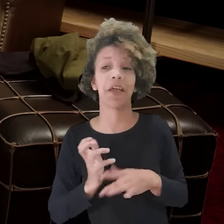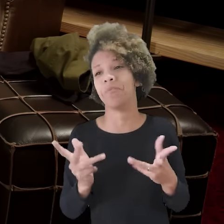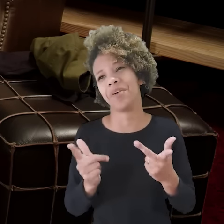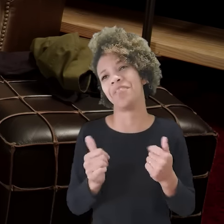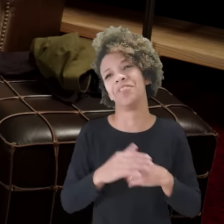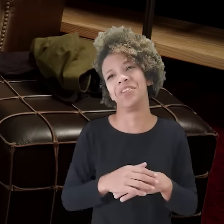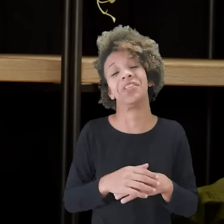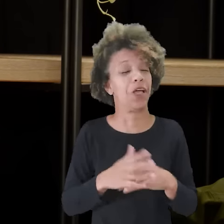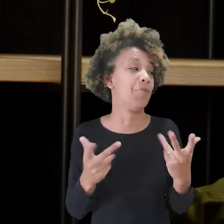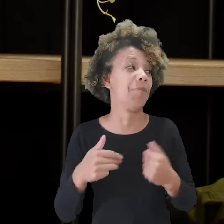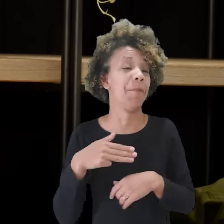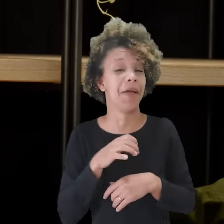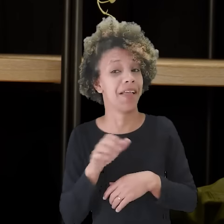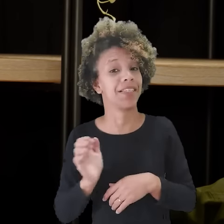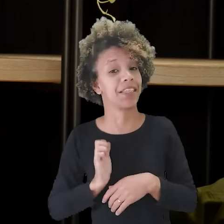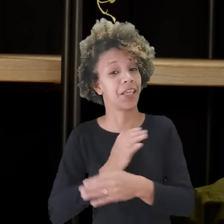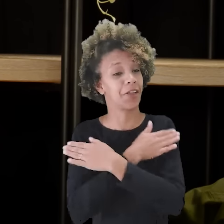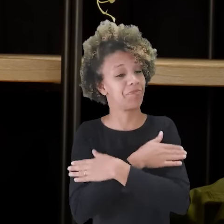maravilhoso maravilhoso